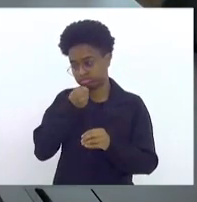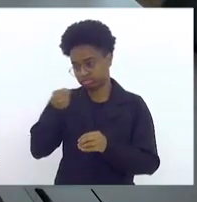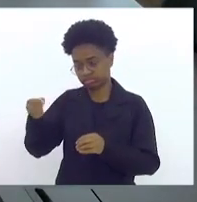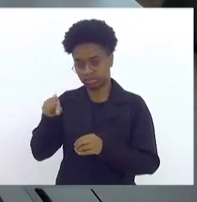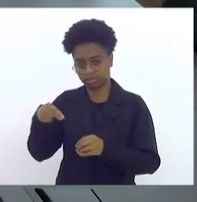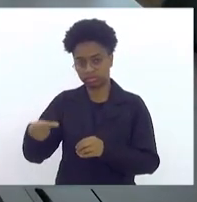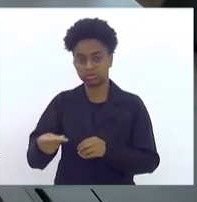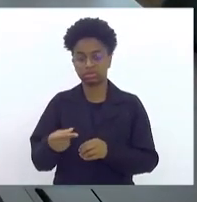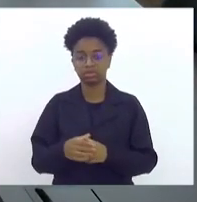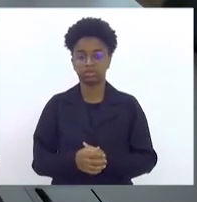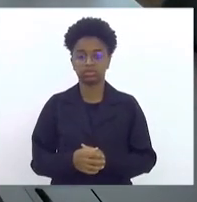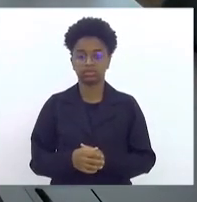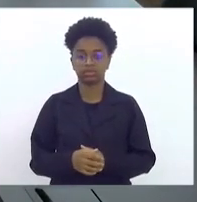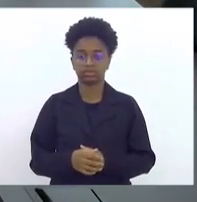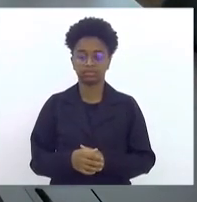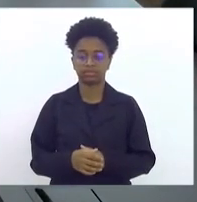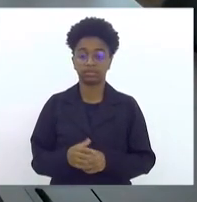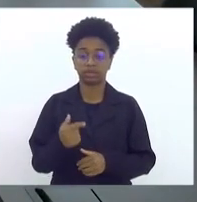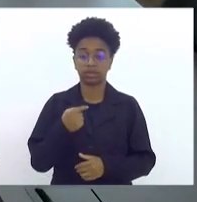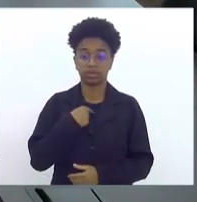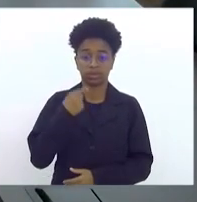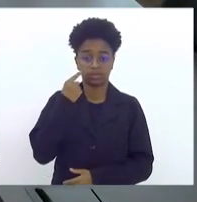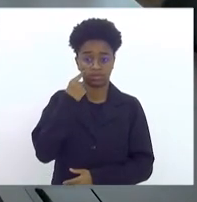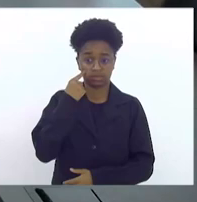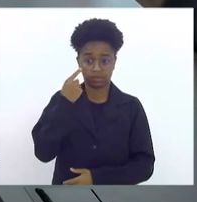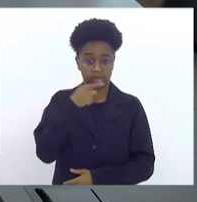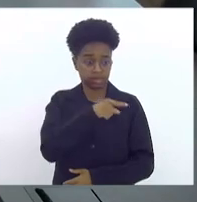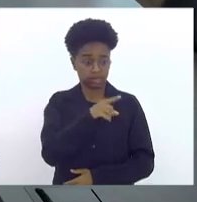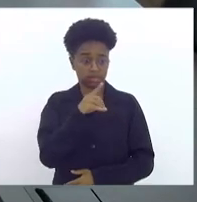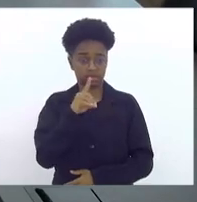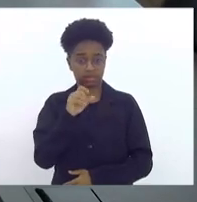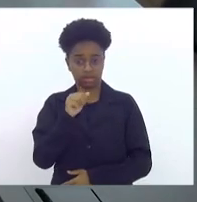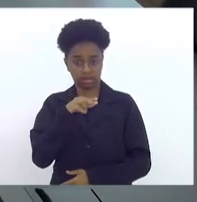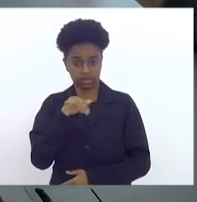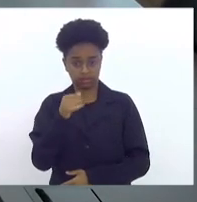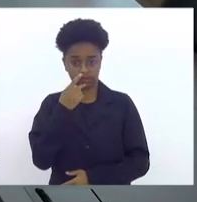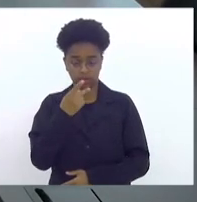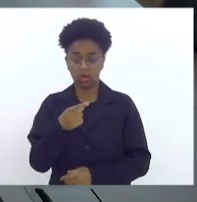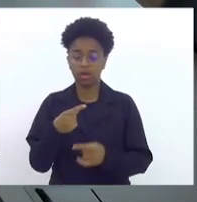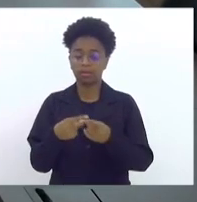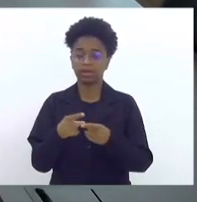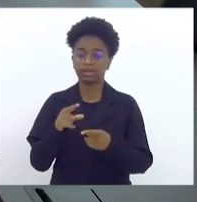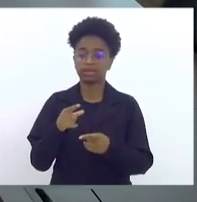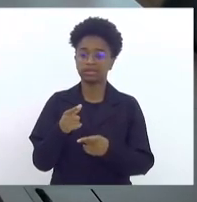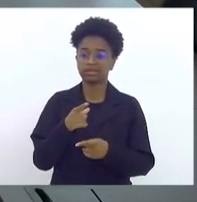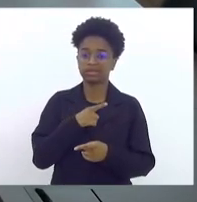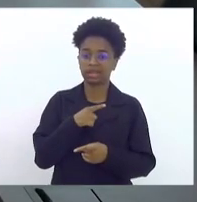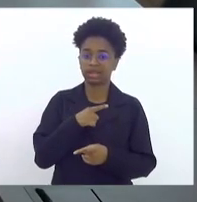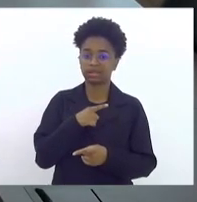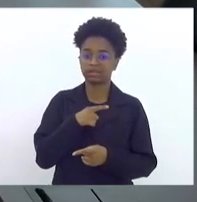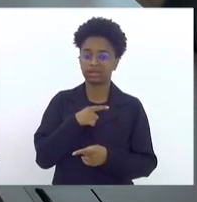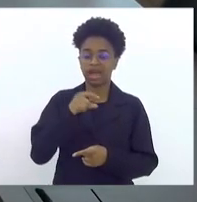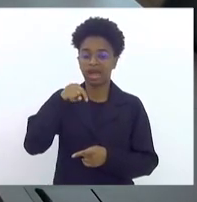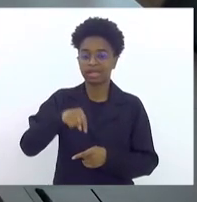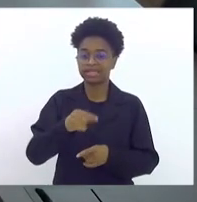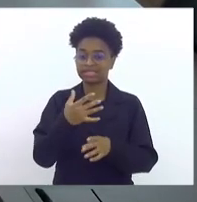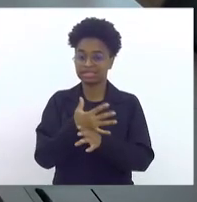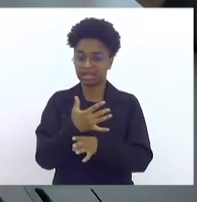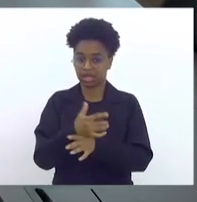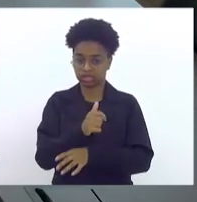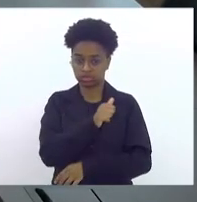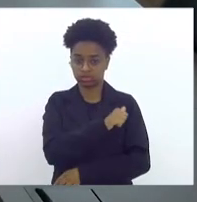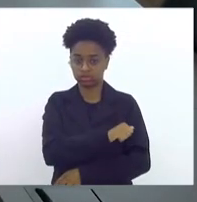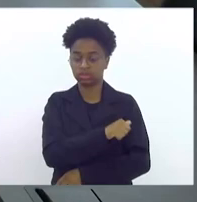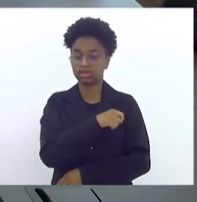me trouxe a ideia da deputada Dani Monteiro porque nós tínhamos na Cidade do Rio de Janeiro né